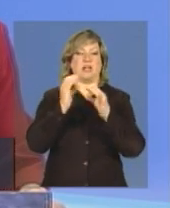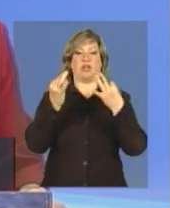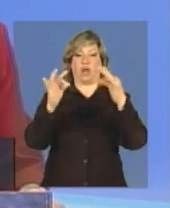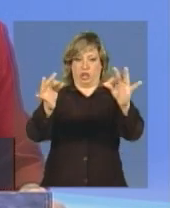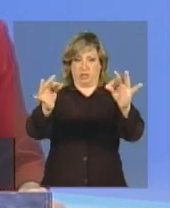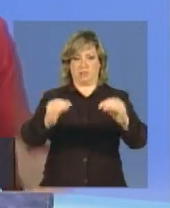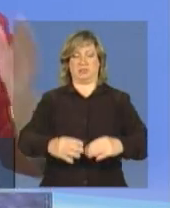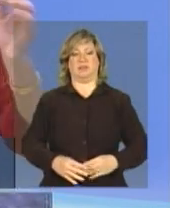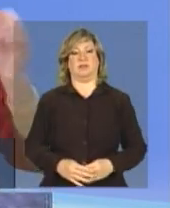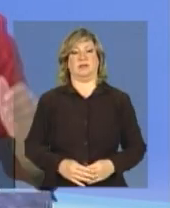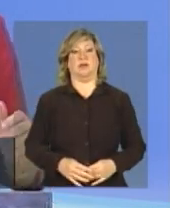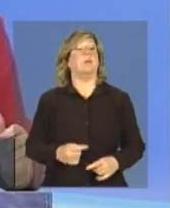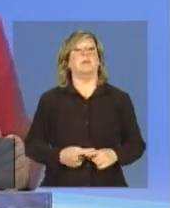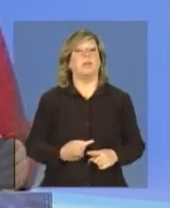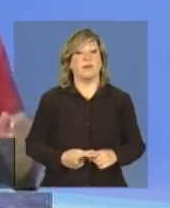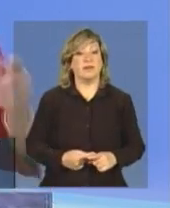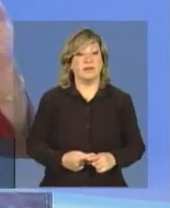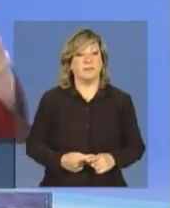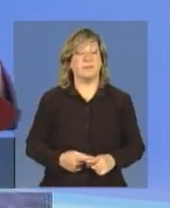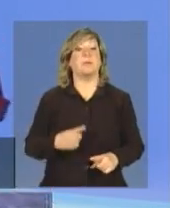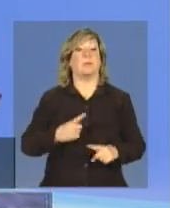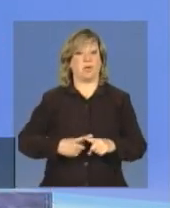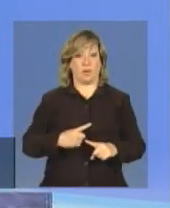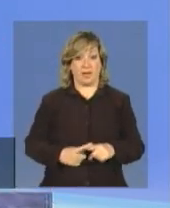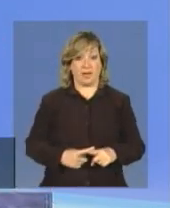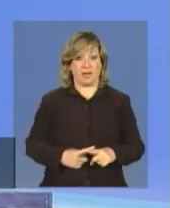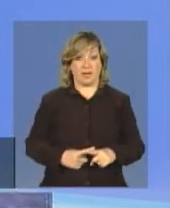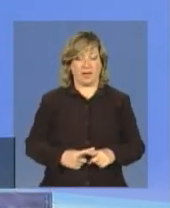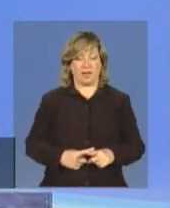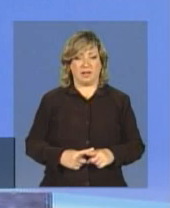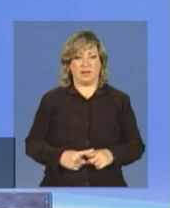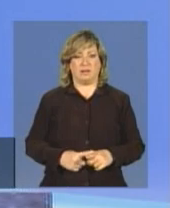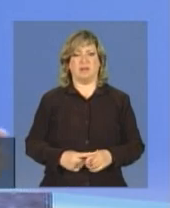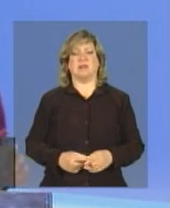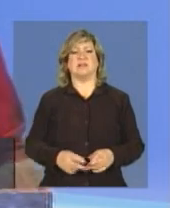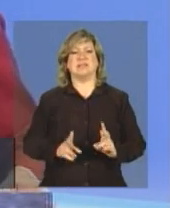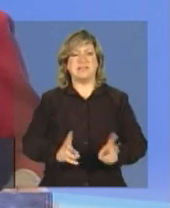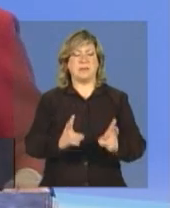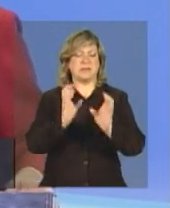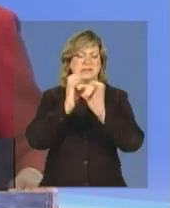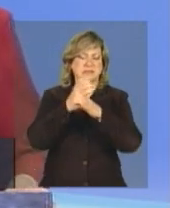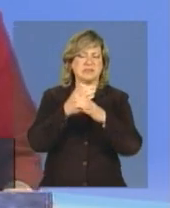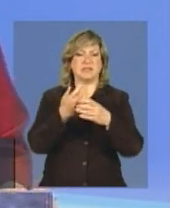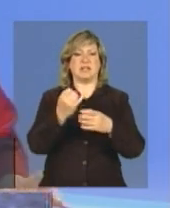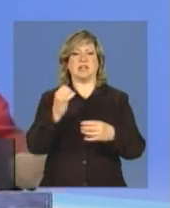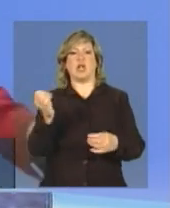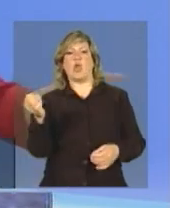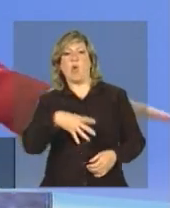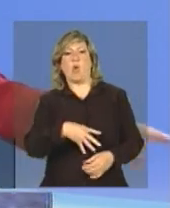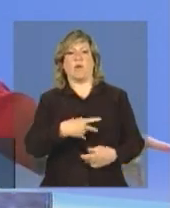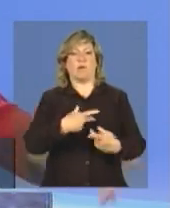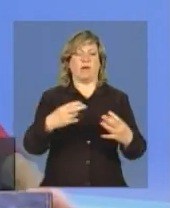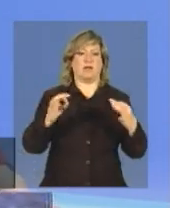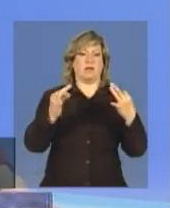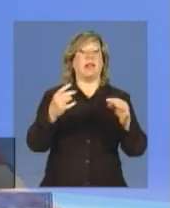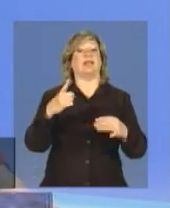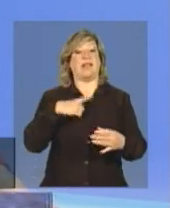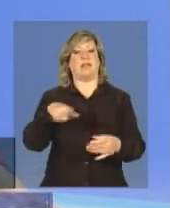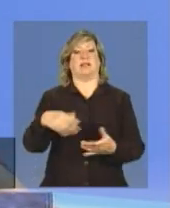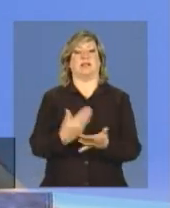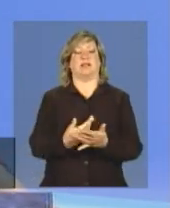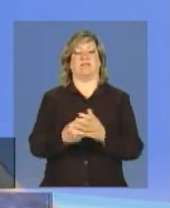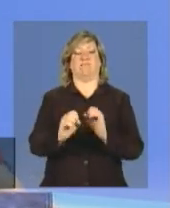da tecnologia. Por quê? Porque por trás de qualquer ciência, de qualquer inovação, está lá a